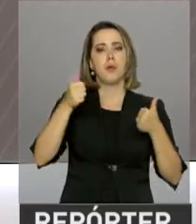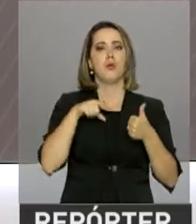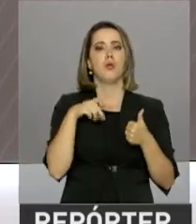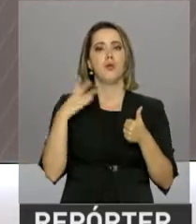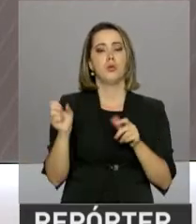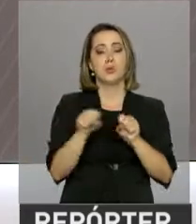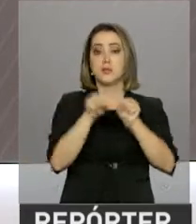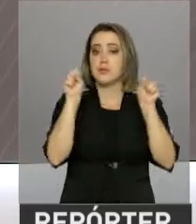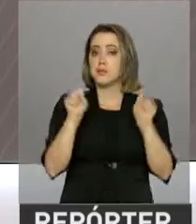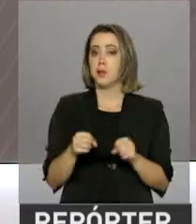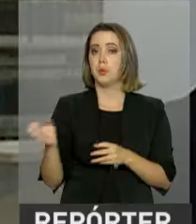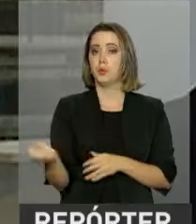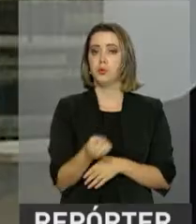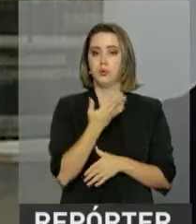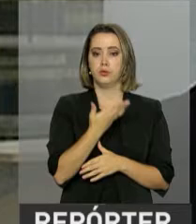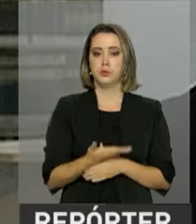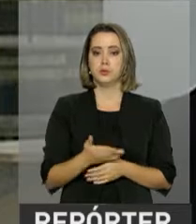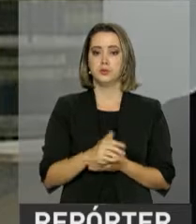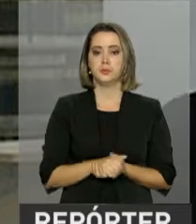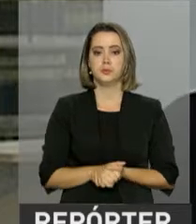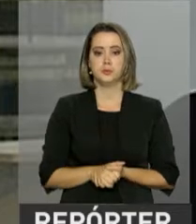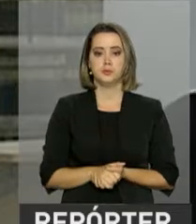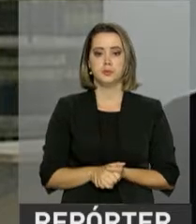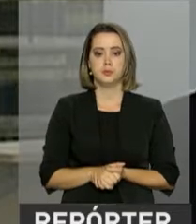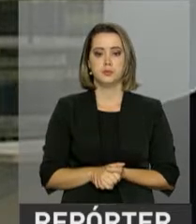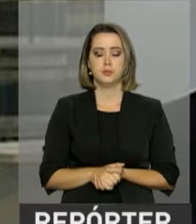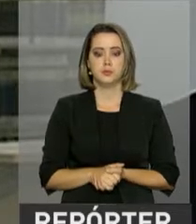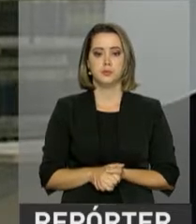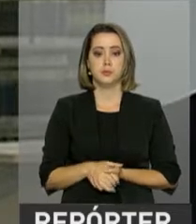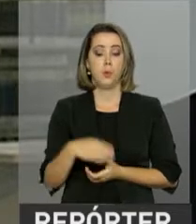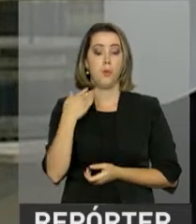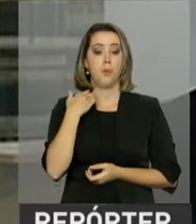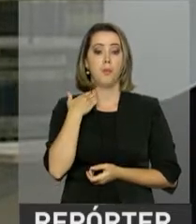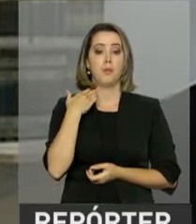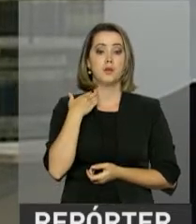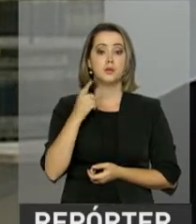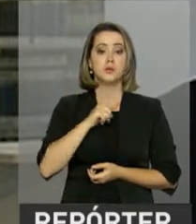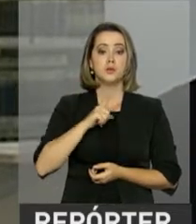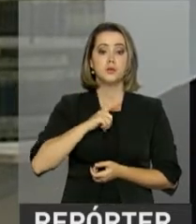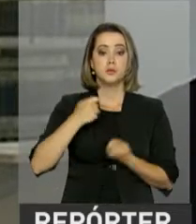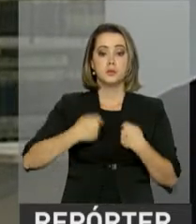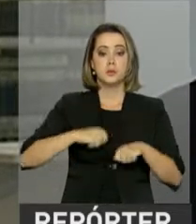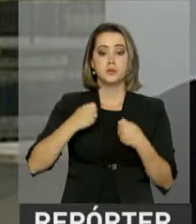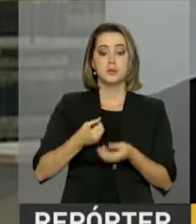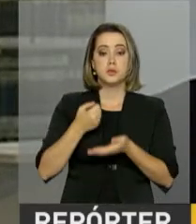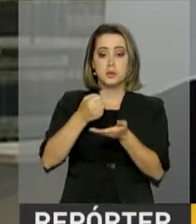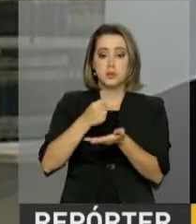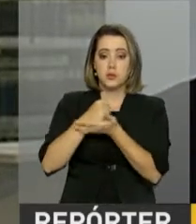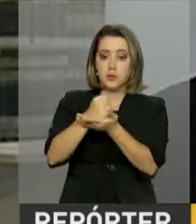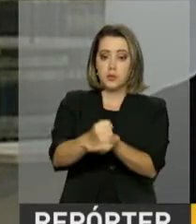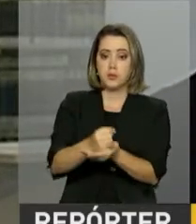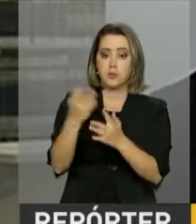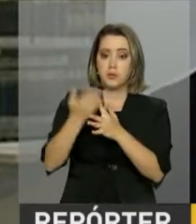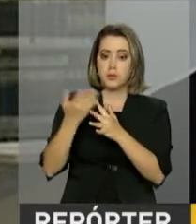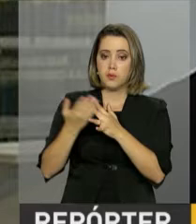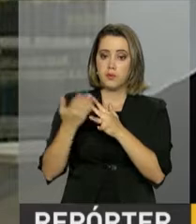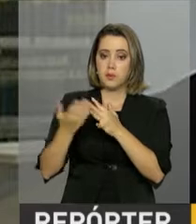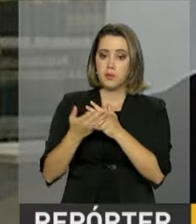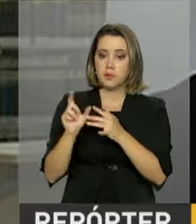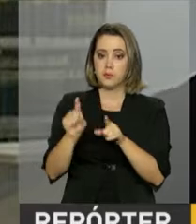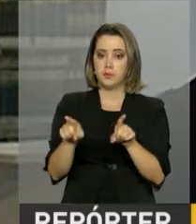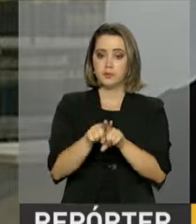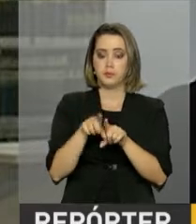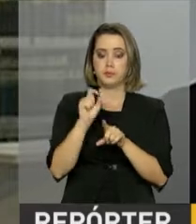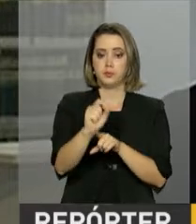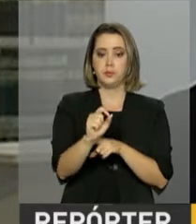sistema para o cliente o banco tem a obrigação de conceder o financiamento e um parcelamento daquela dívida do